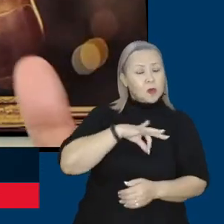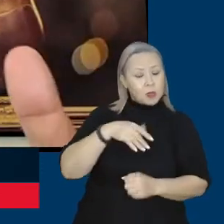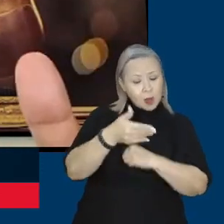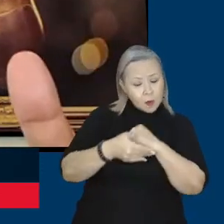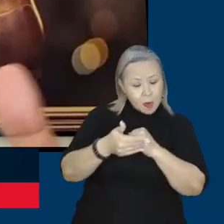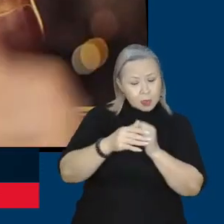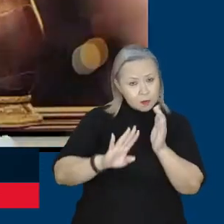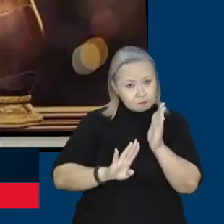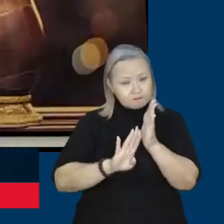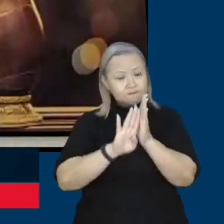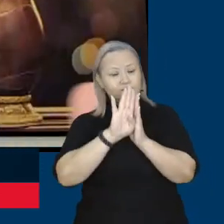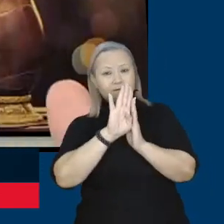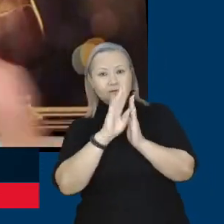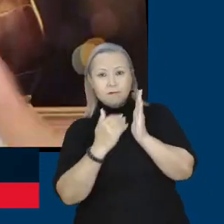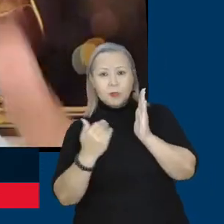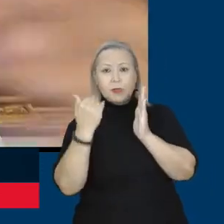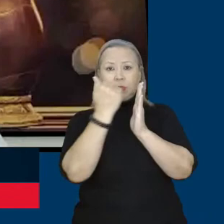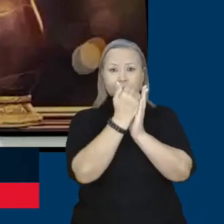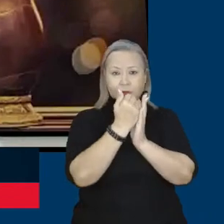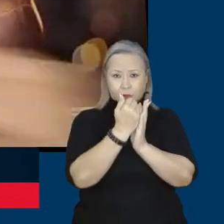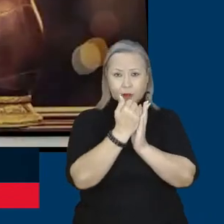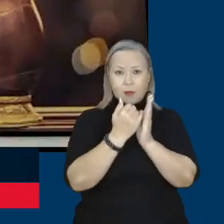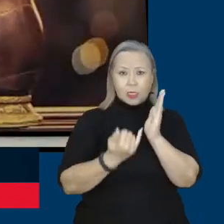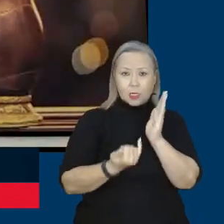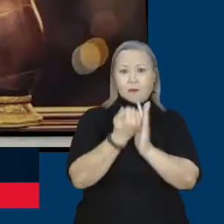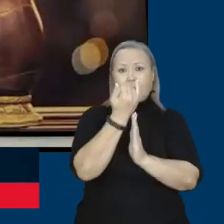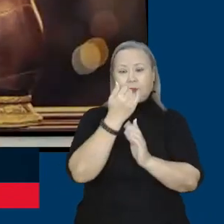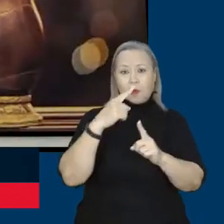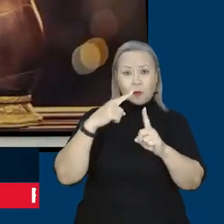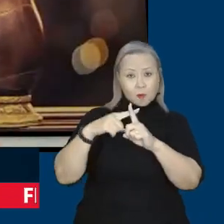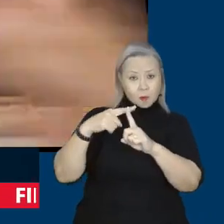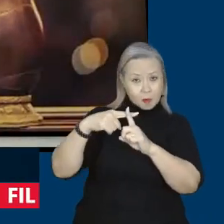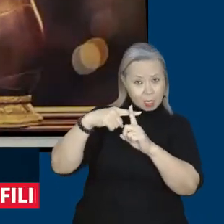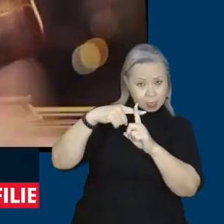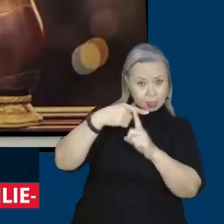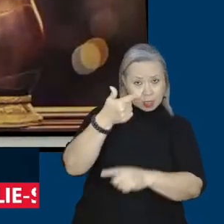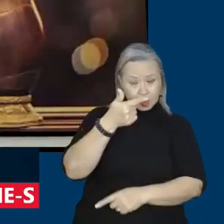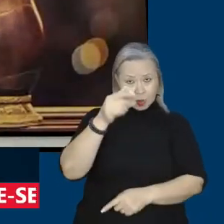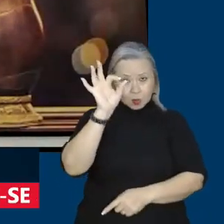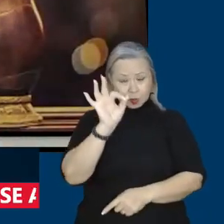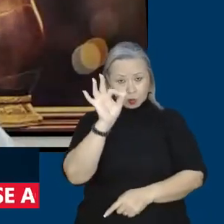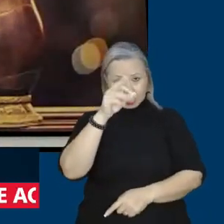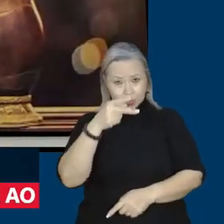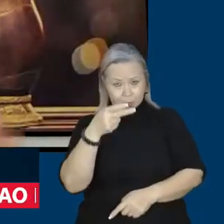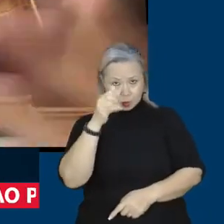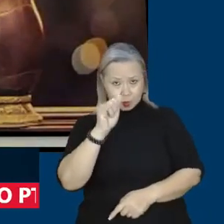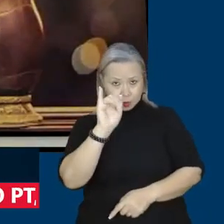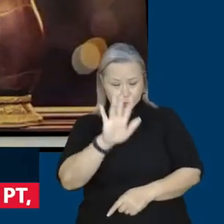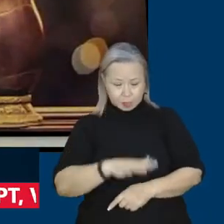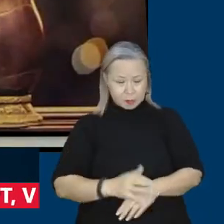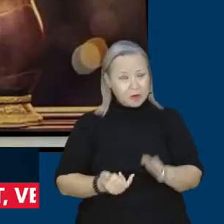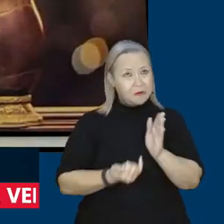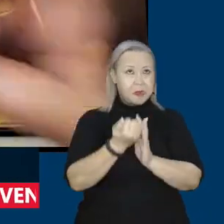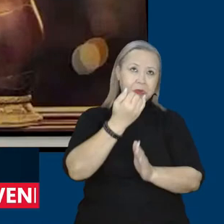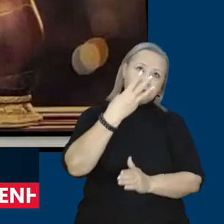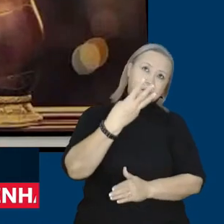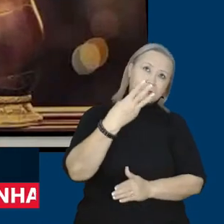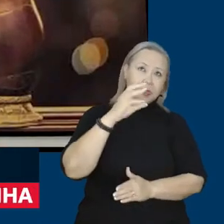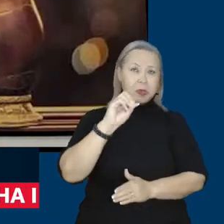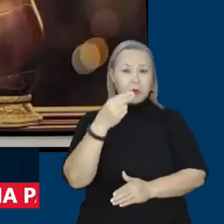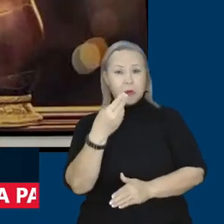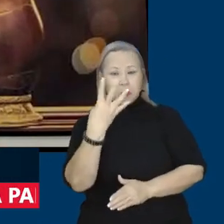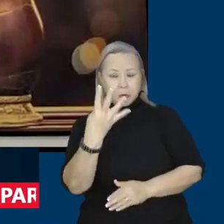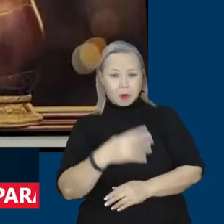o crescimento digamos da infração e mais dois por cento do PIB e digamos que a inflação tenha sido três quatro então